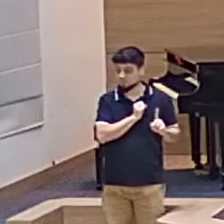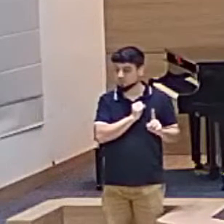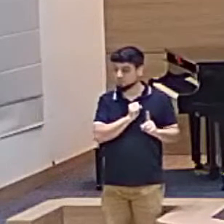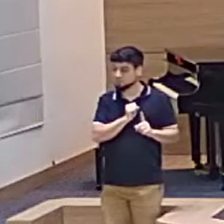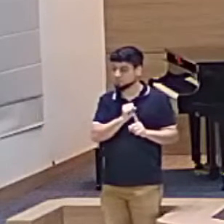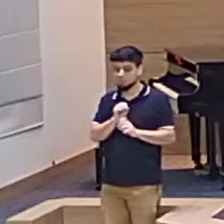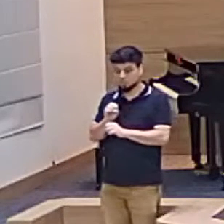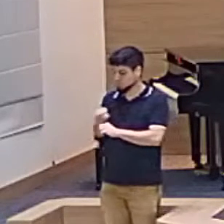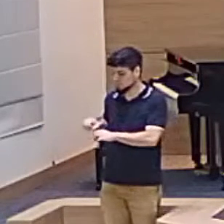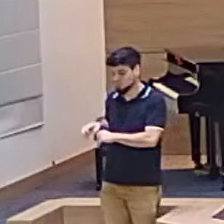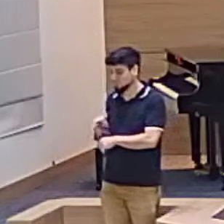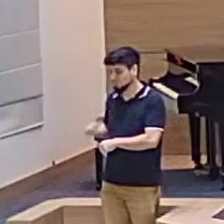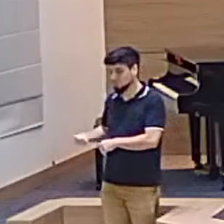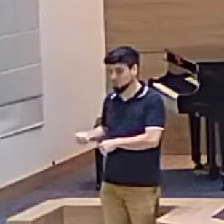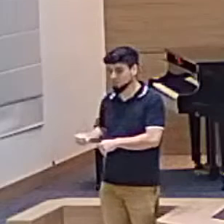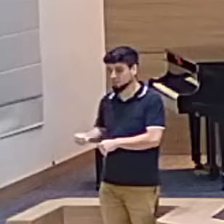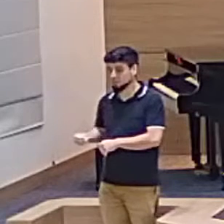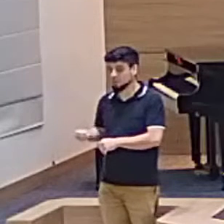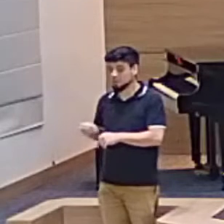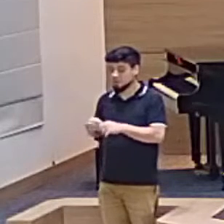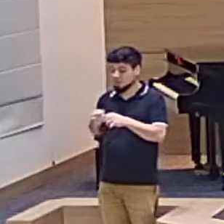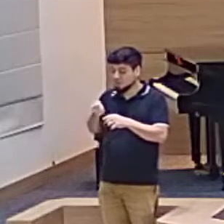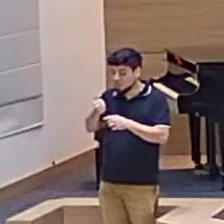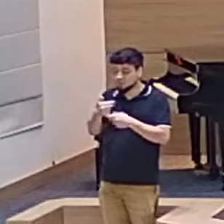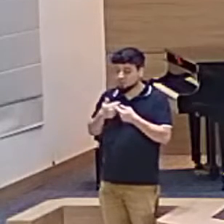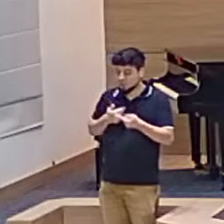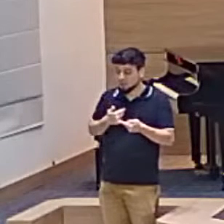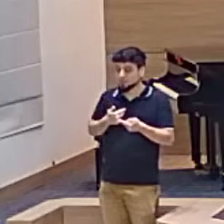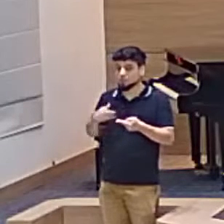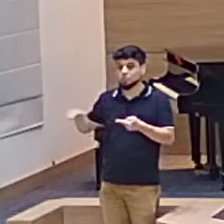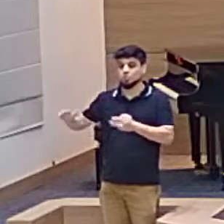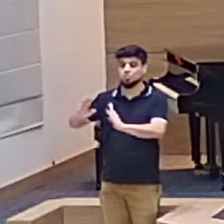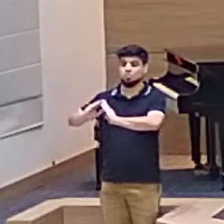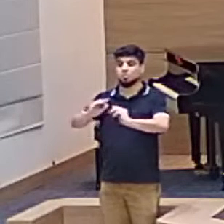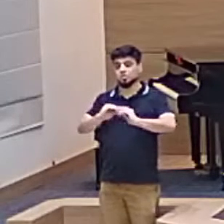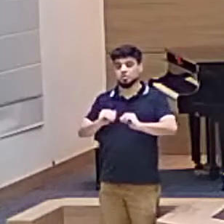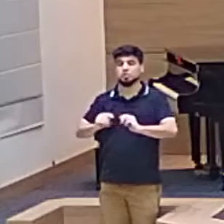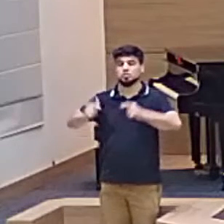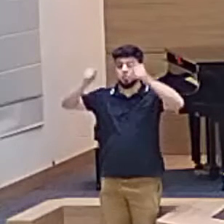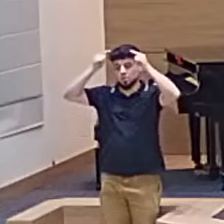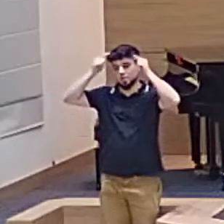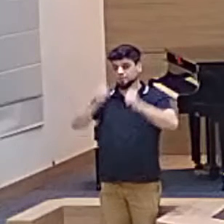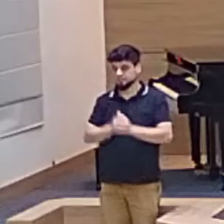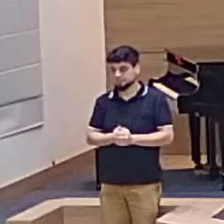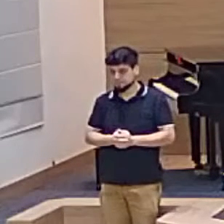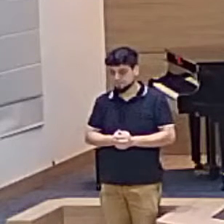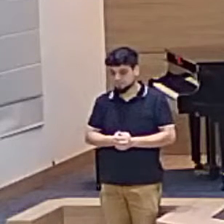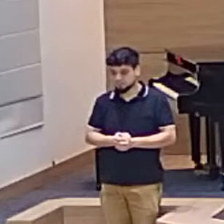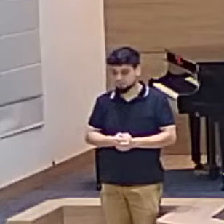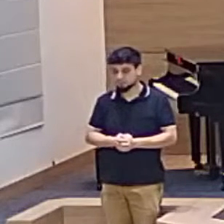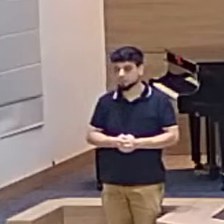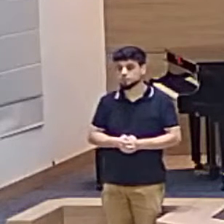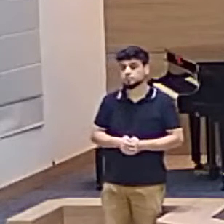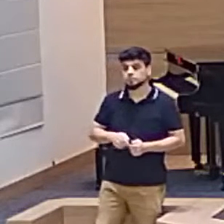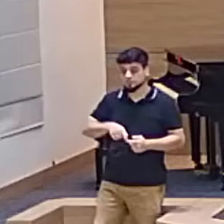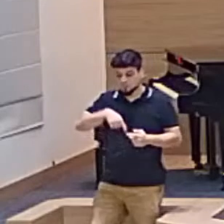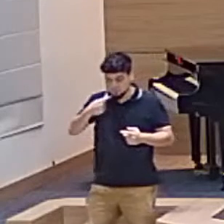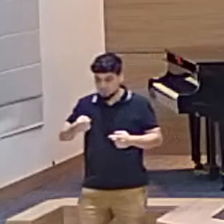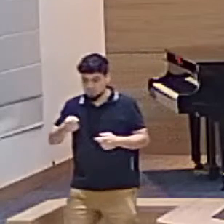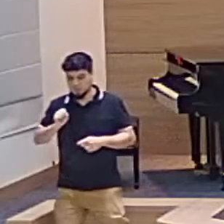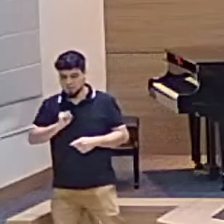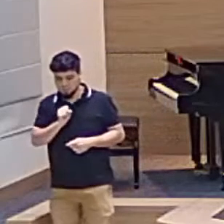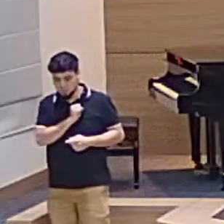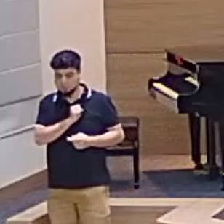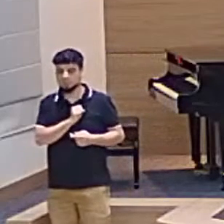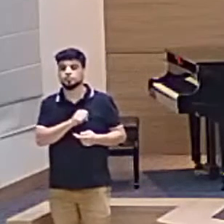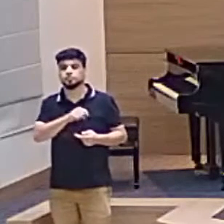o caminho do Senhor Olha só que coisa interessante temos um mesmo livro de Samuel segunda Samuel um outro personagem que você tá esses